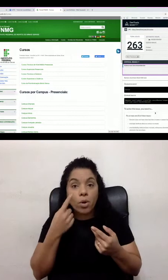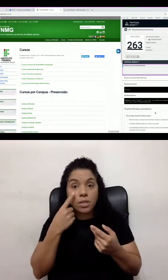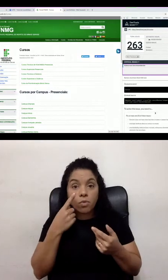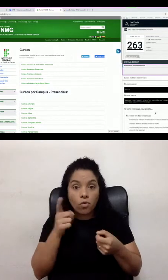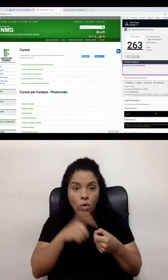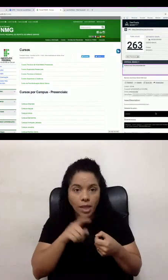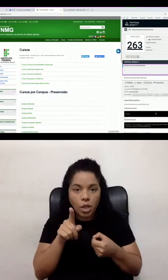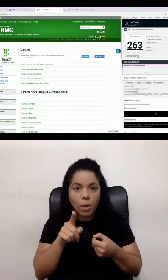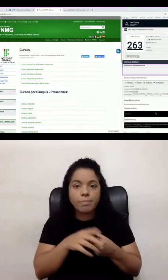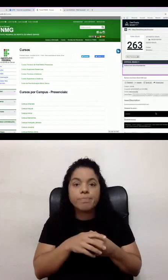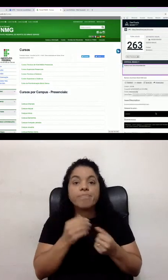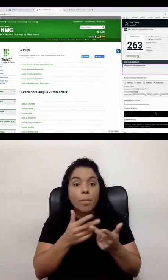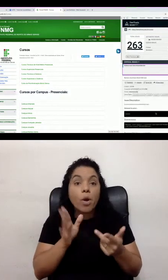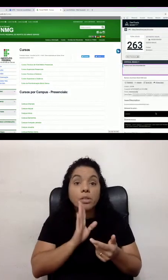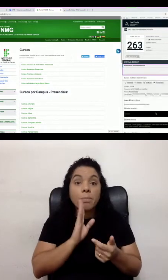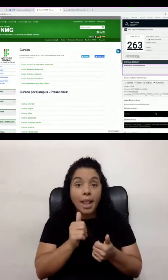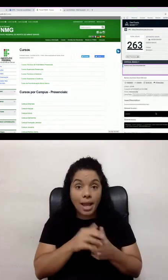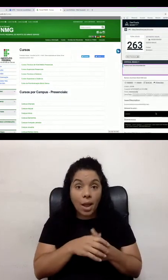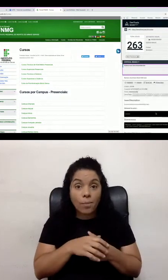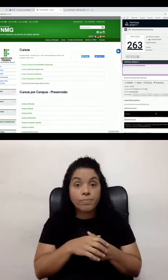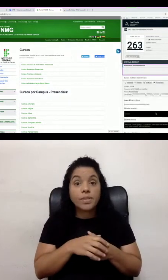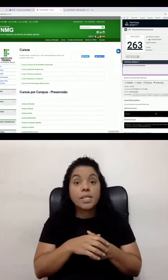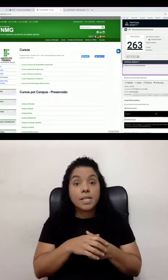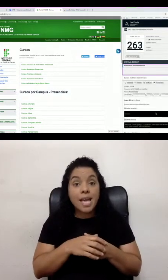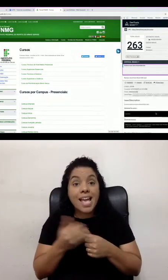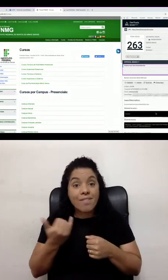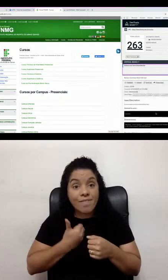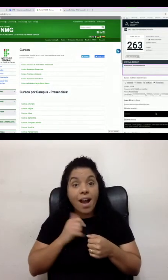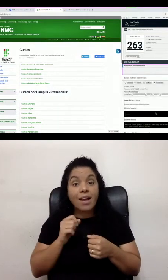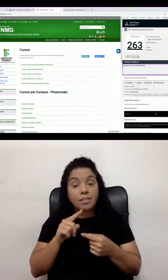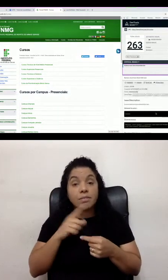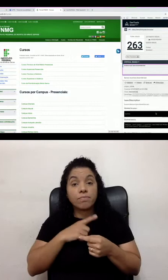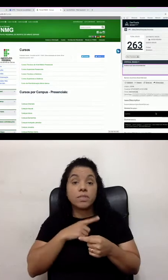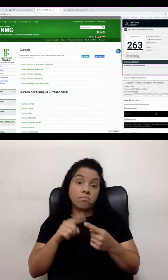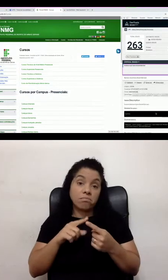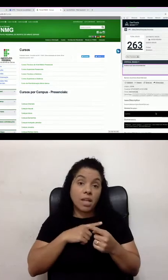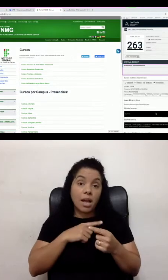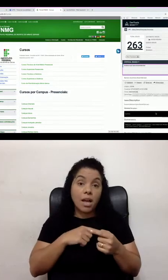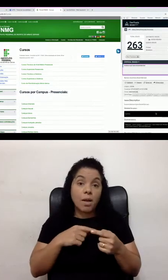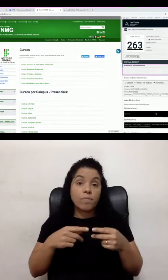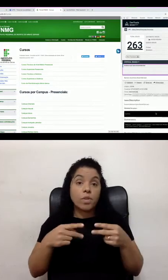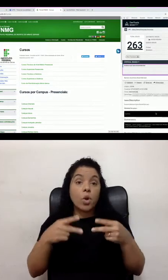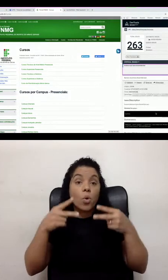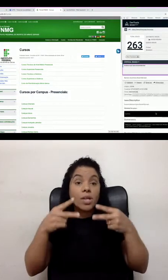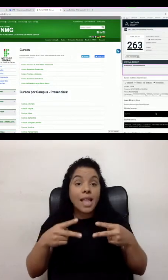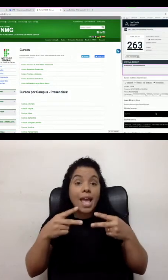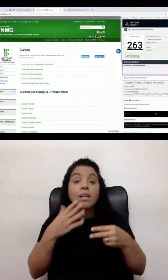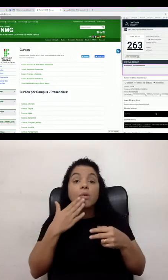ó. Uma coisa bem legal, ó. Ela te fala, ela te dá umas tags do que está com